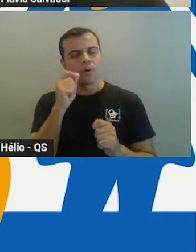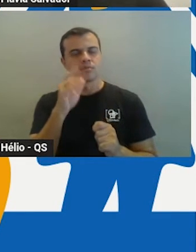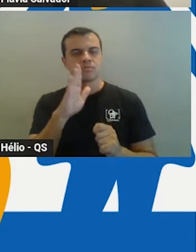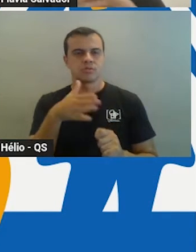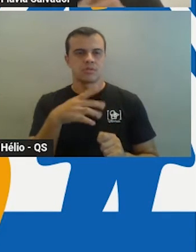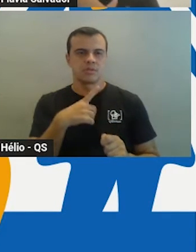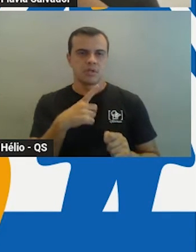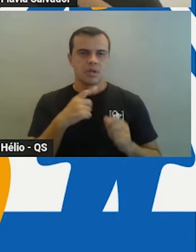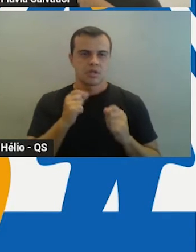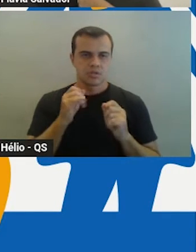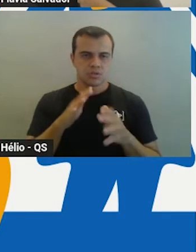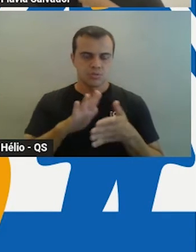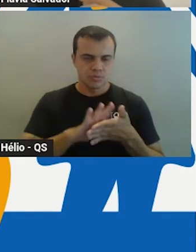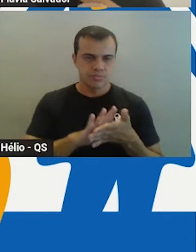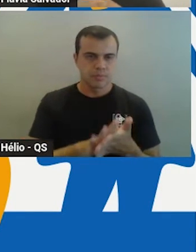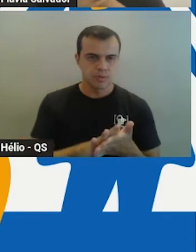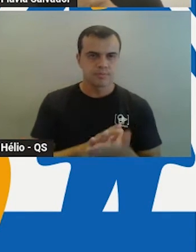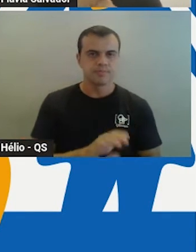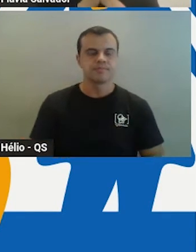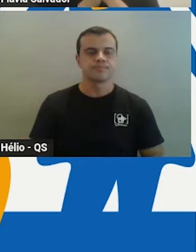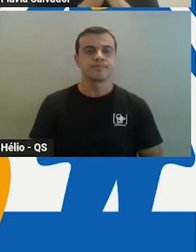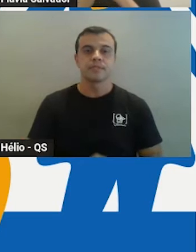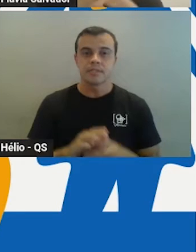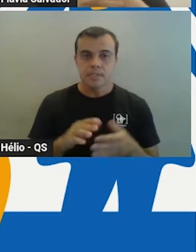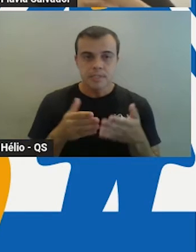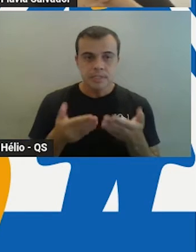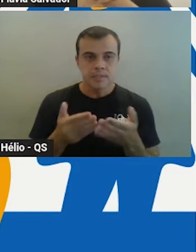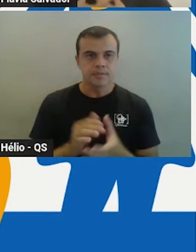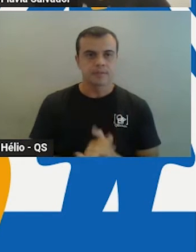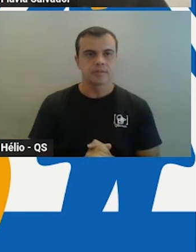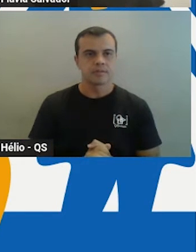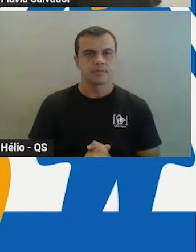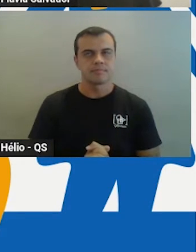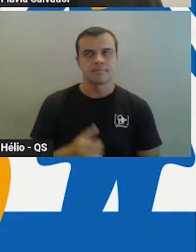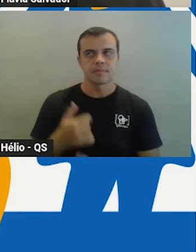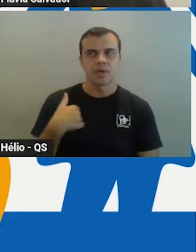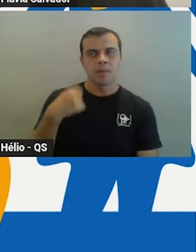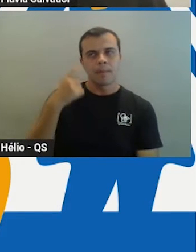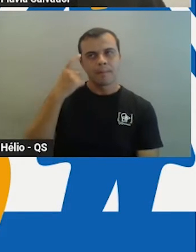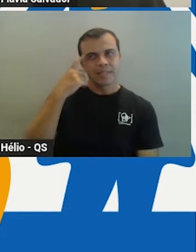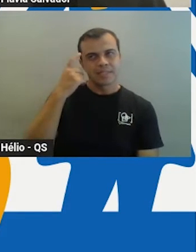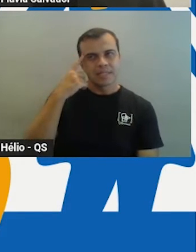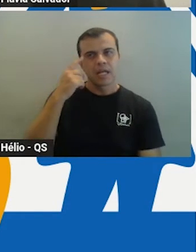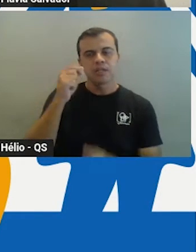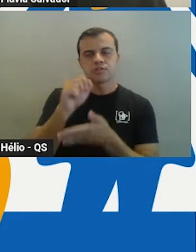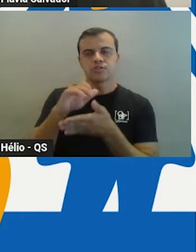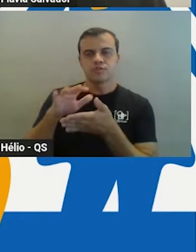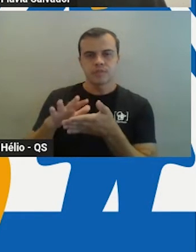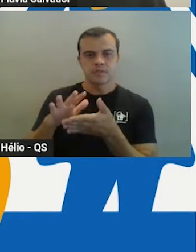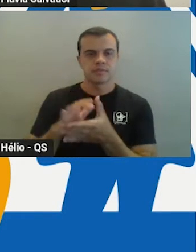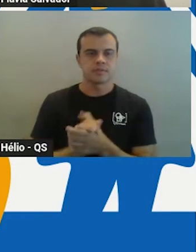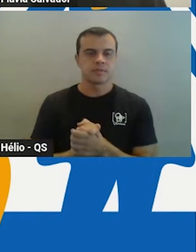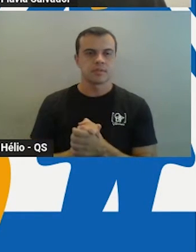uma atitude capacitista. E aí, quando a gente foi lá, né, pensar nas atividades,